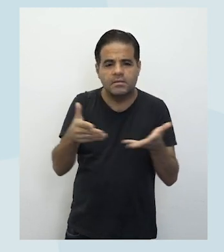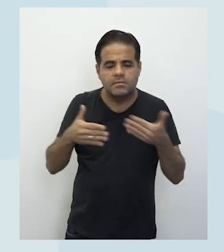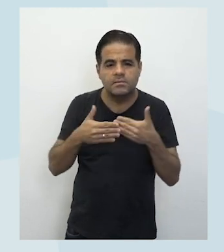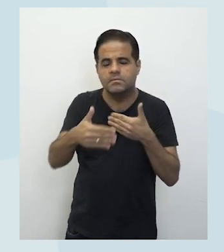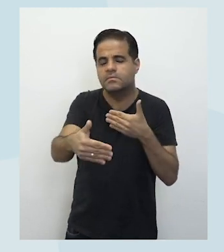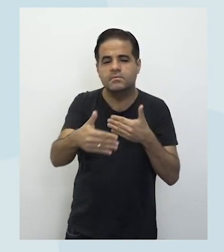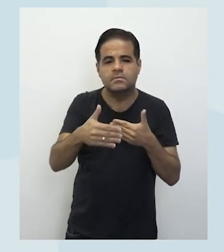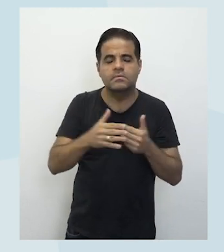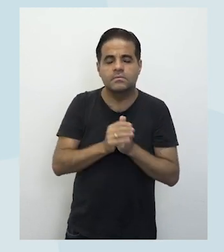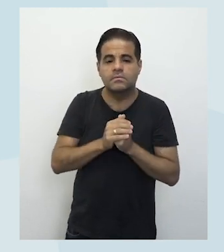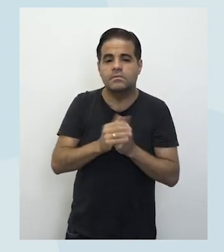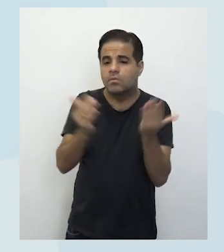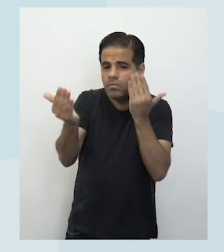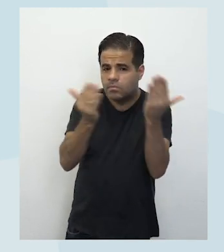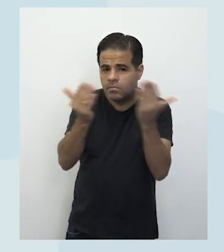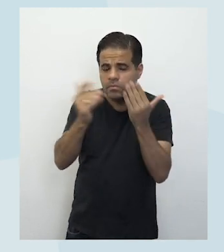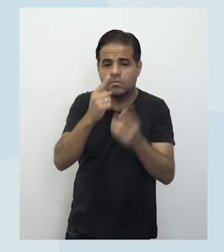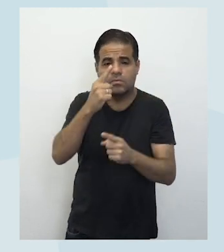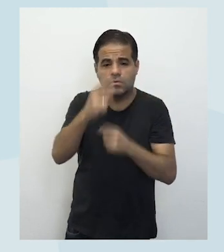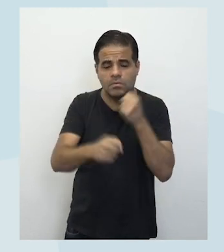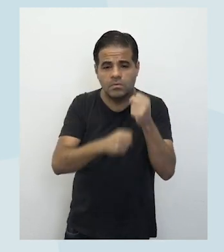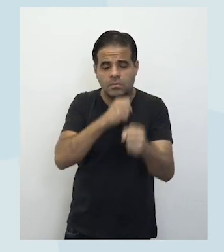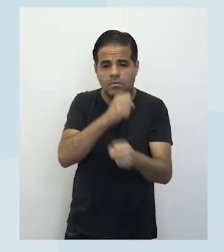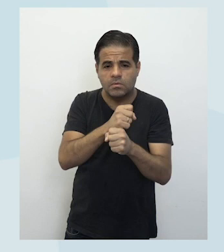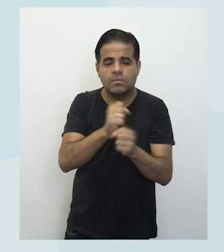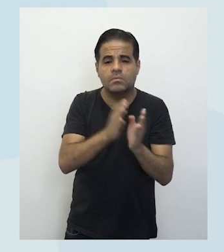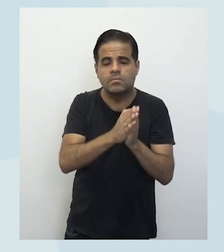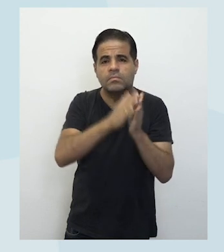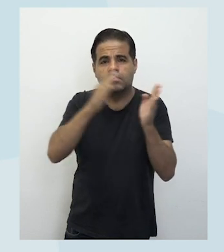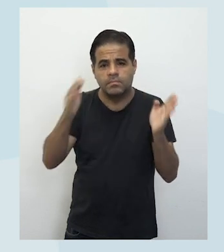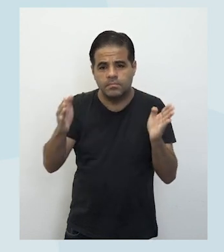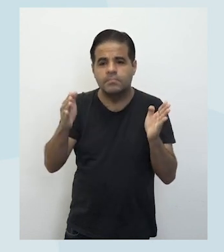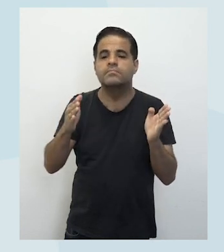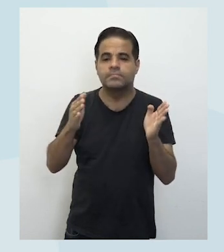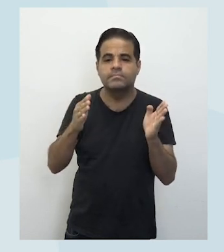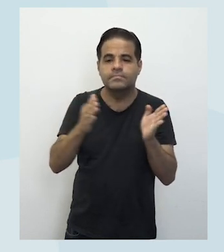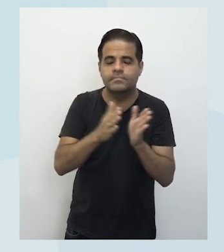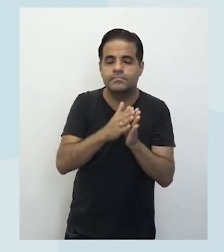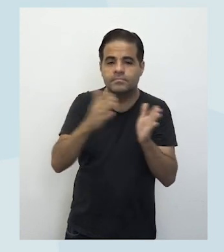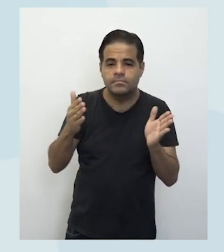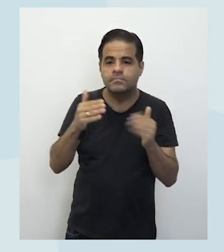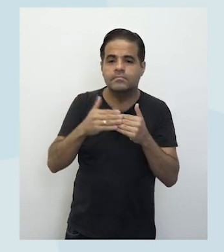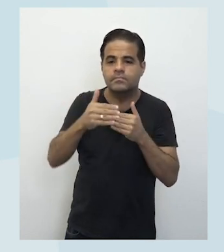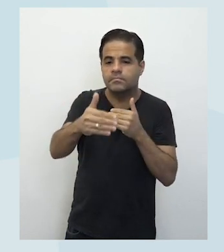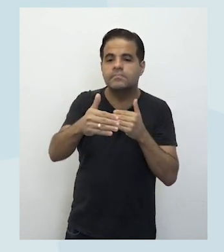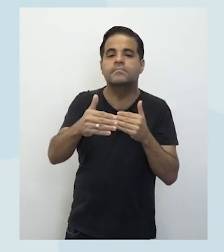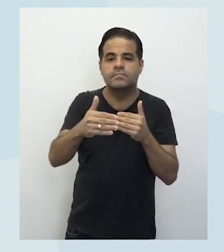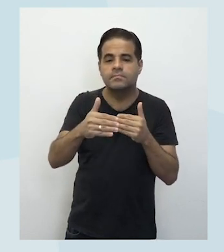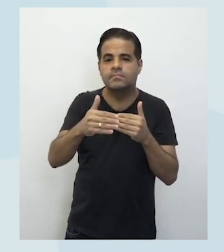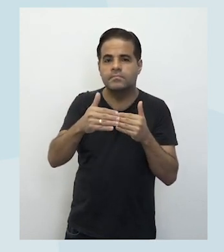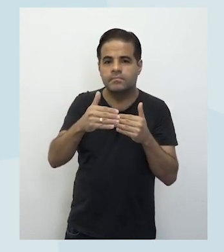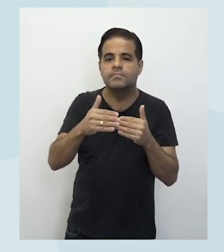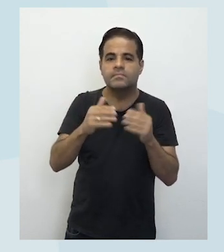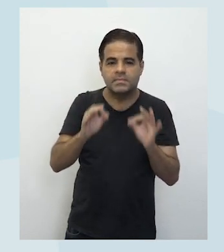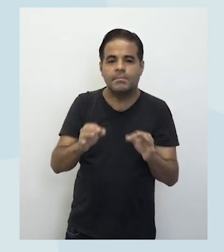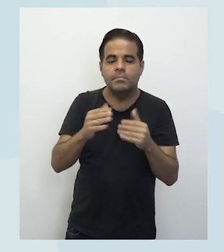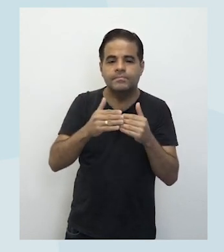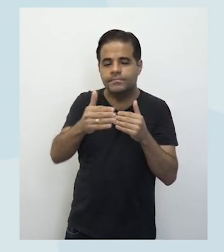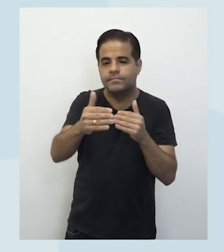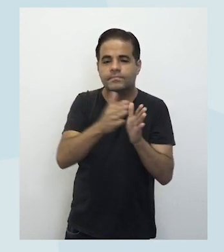na comparação interanual, o setor de serviço foi destaque positivo, né?